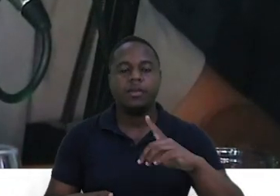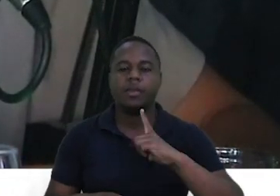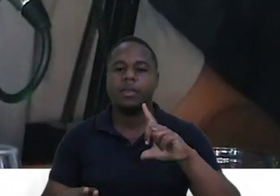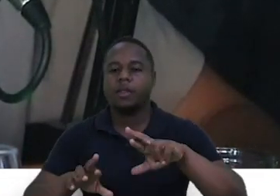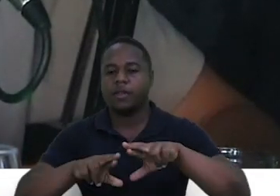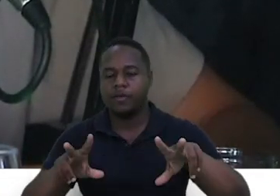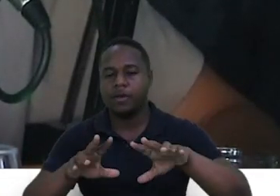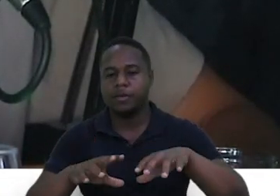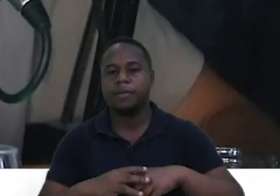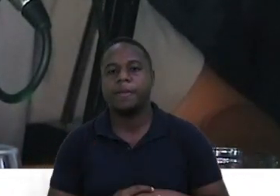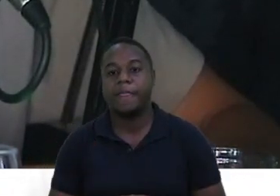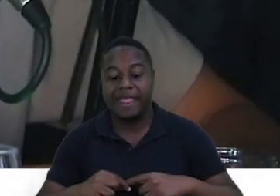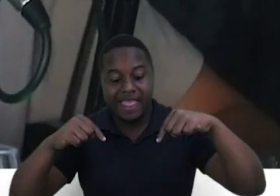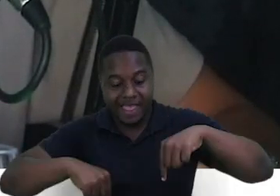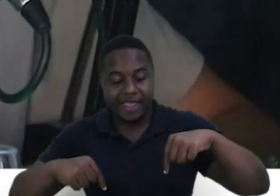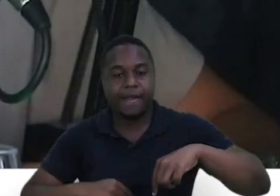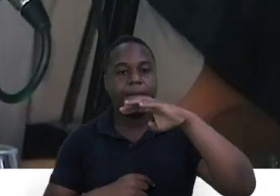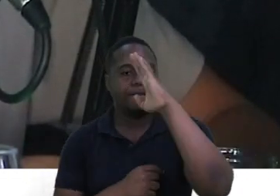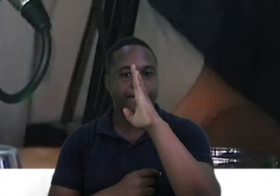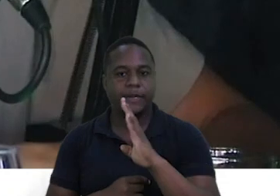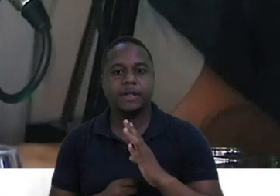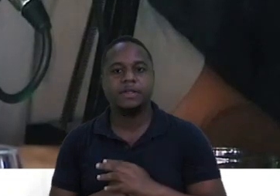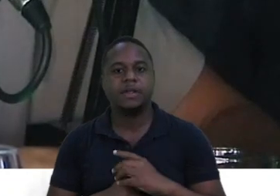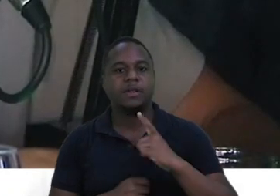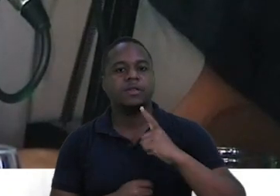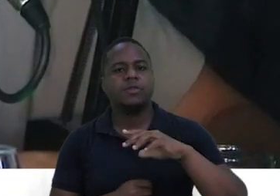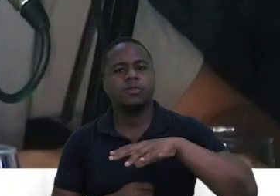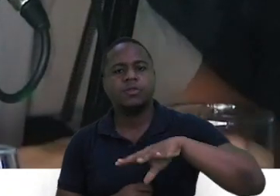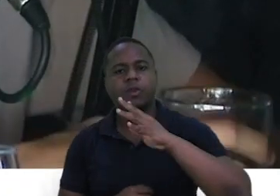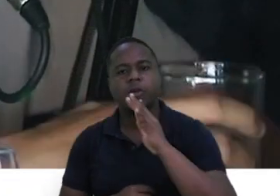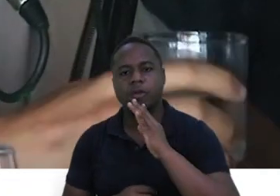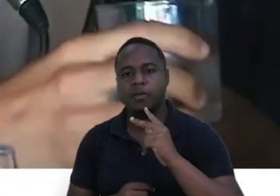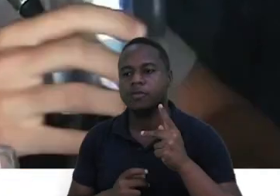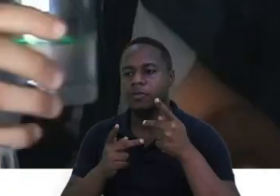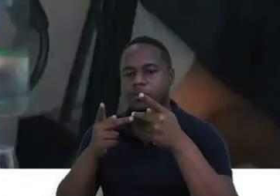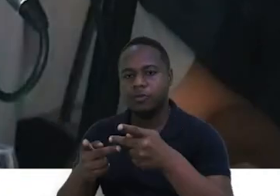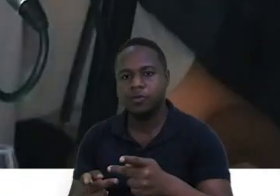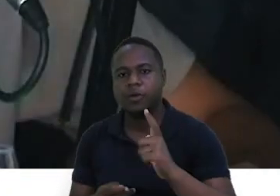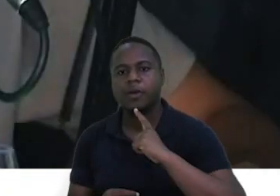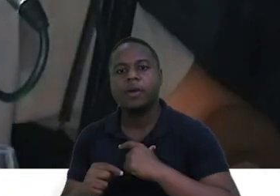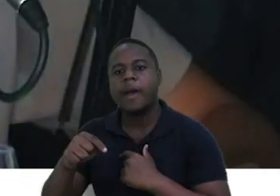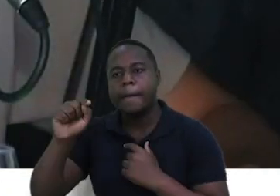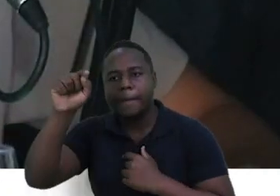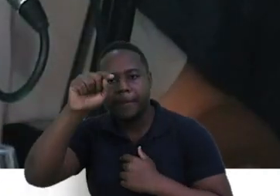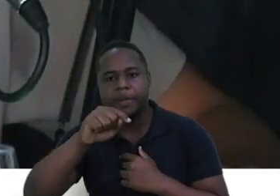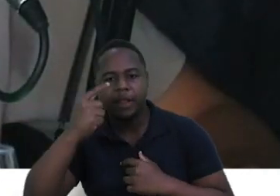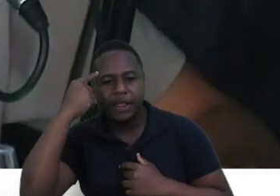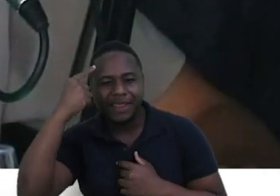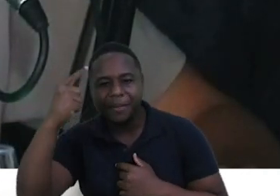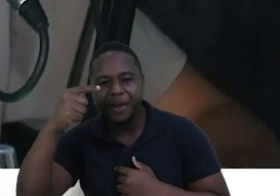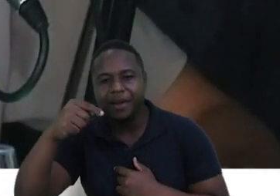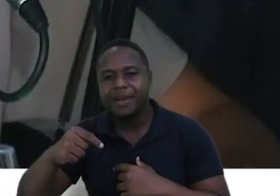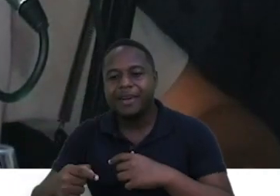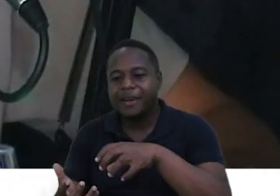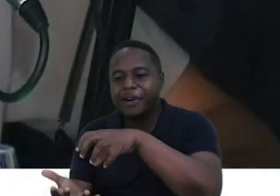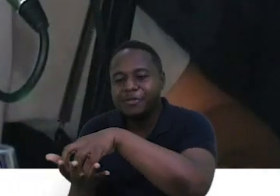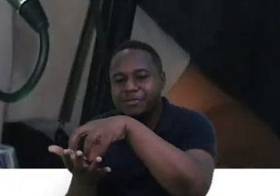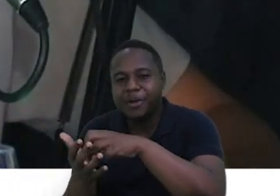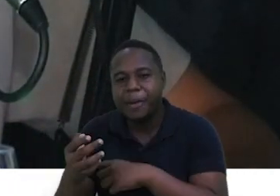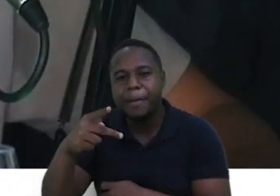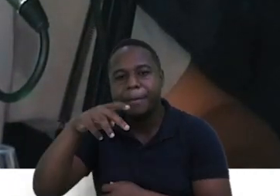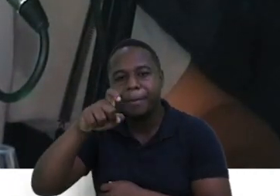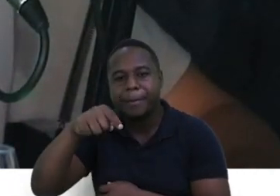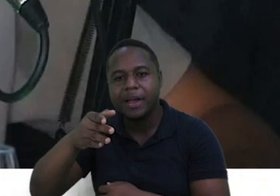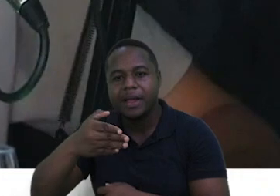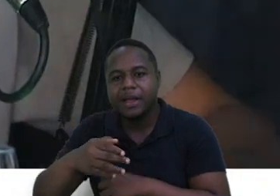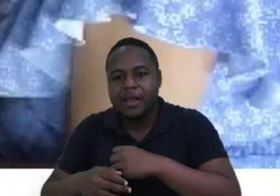os festivais daqui... Que a gente frequenta desse circuito Pé de Serra, né? As principais atrações são